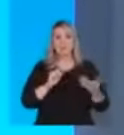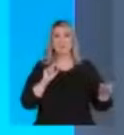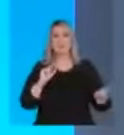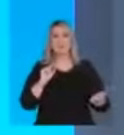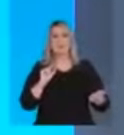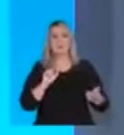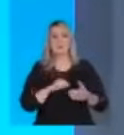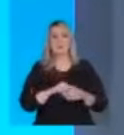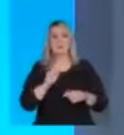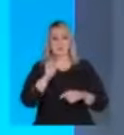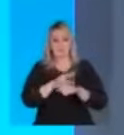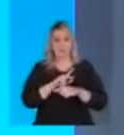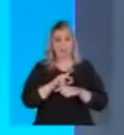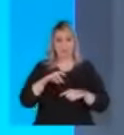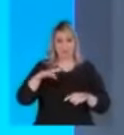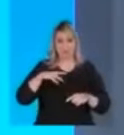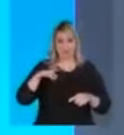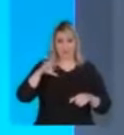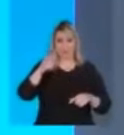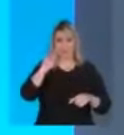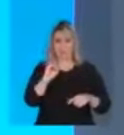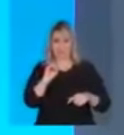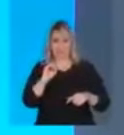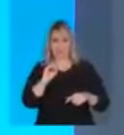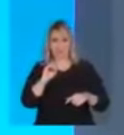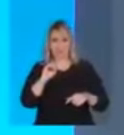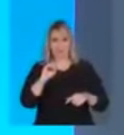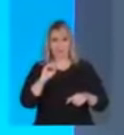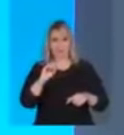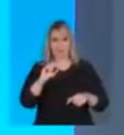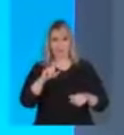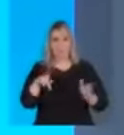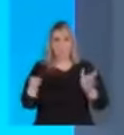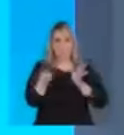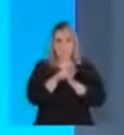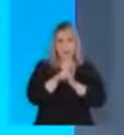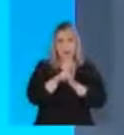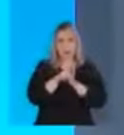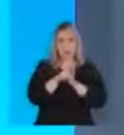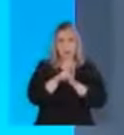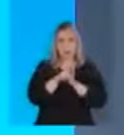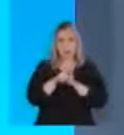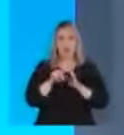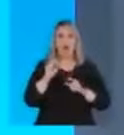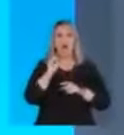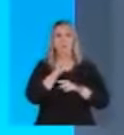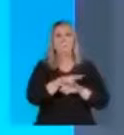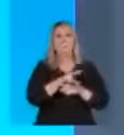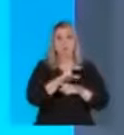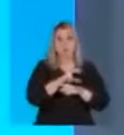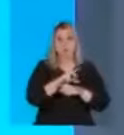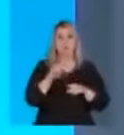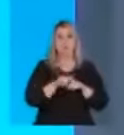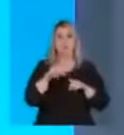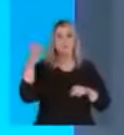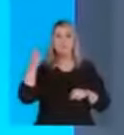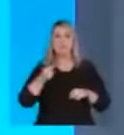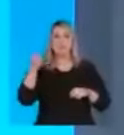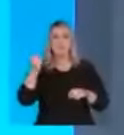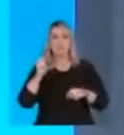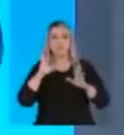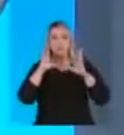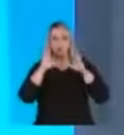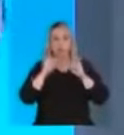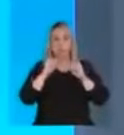Previdência da cidade do Rio de Janeiro que é um patrimônio dos Servidores e também dos aposentados e pensionistas todos os dados